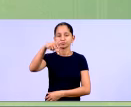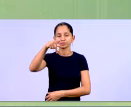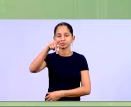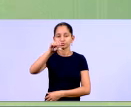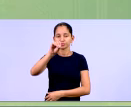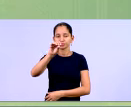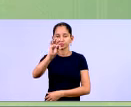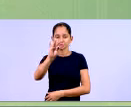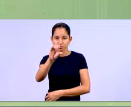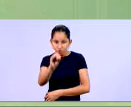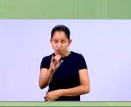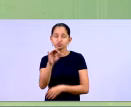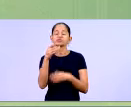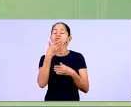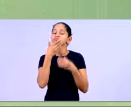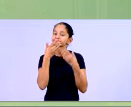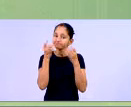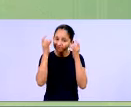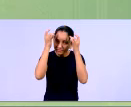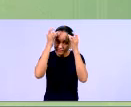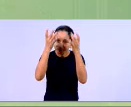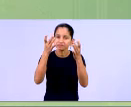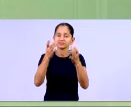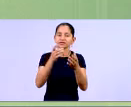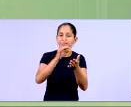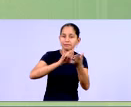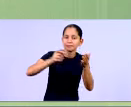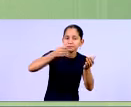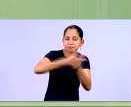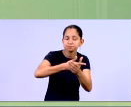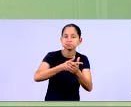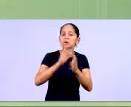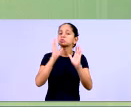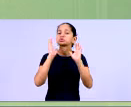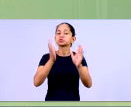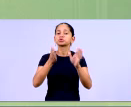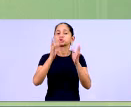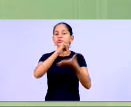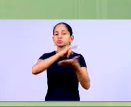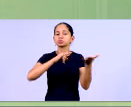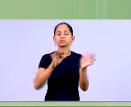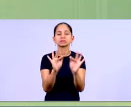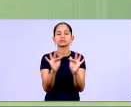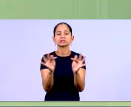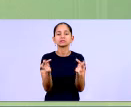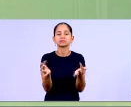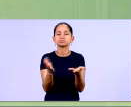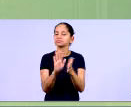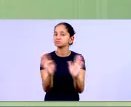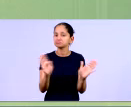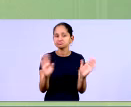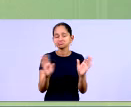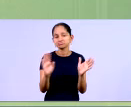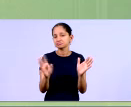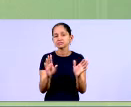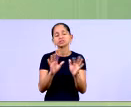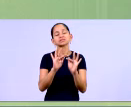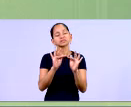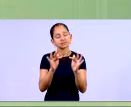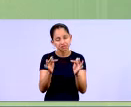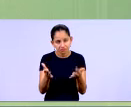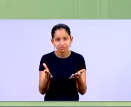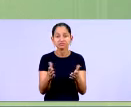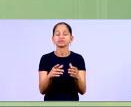facilitado. Por muitas vezes consegue pagar por meio de um documento, dependendo do regime de tributação.